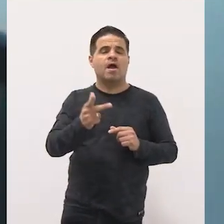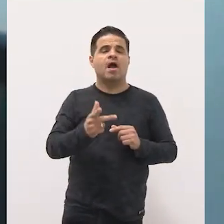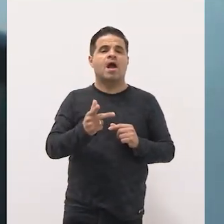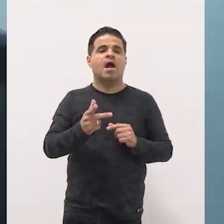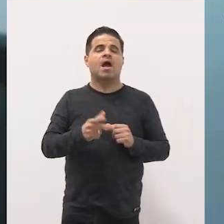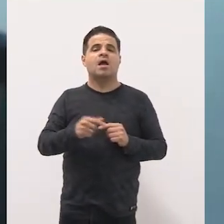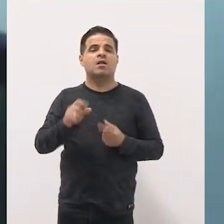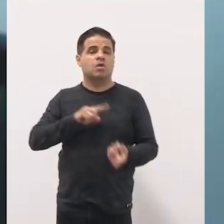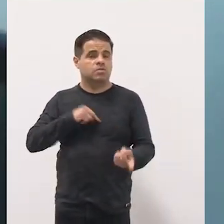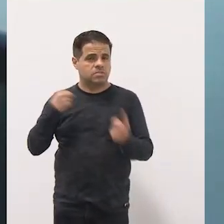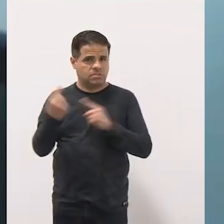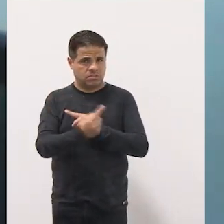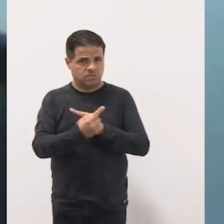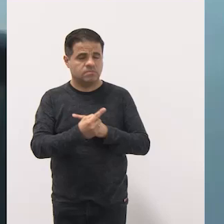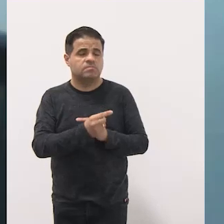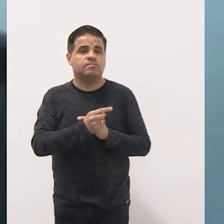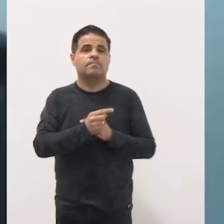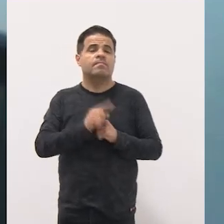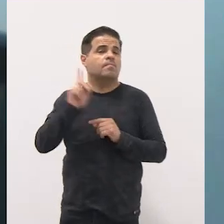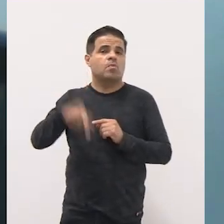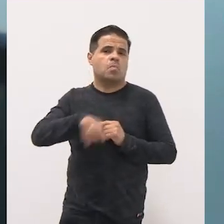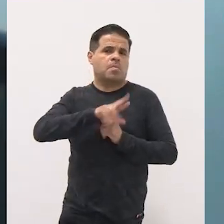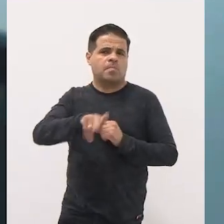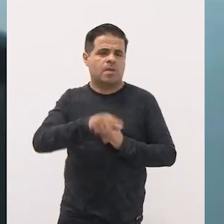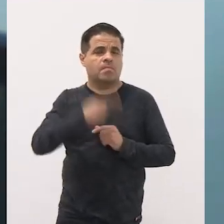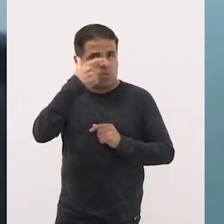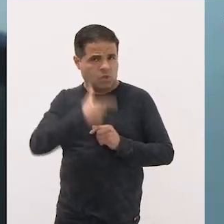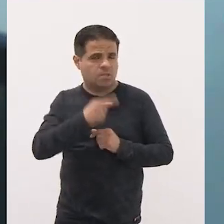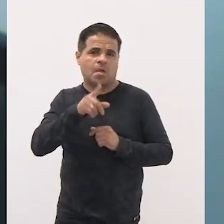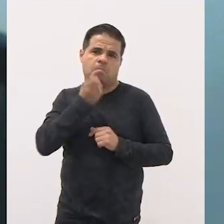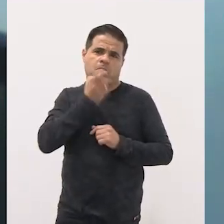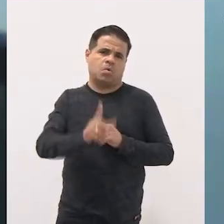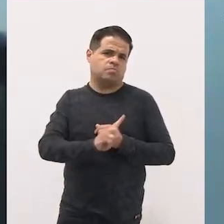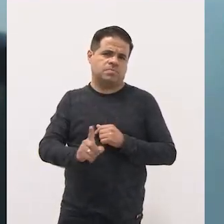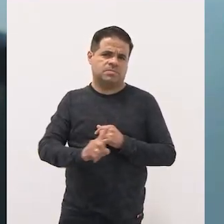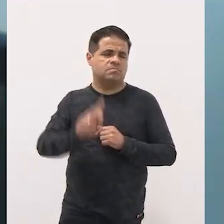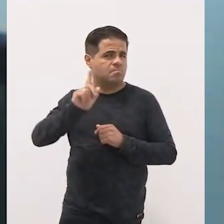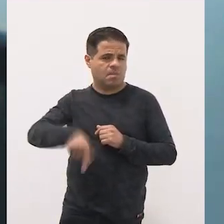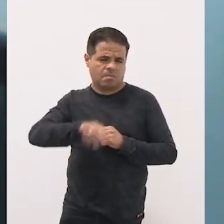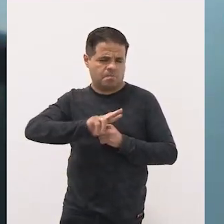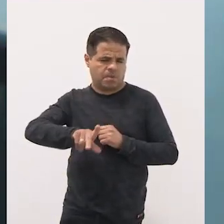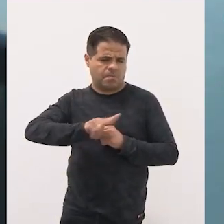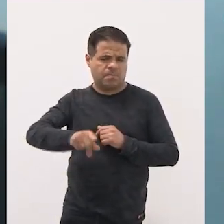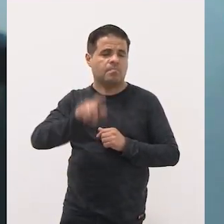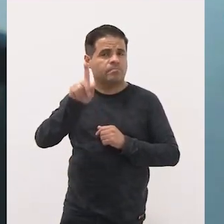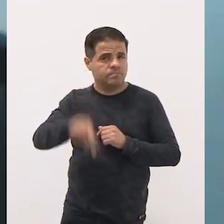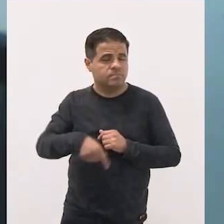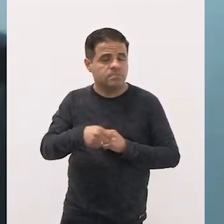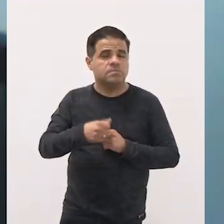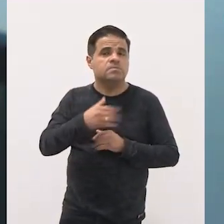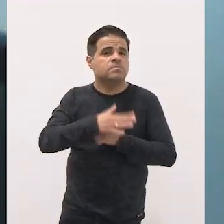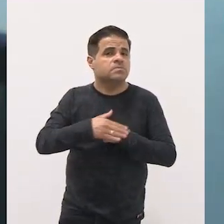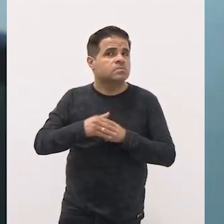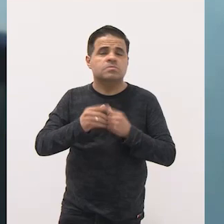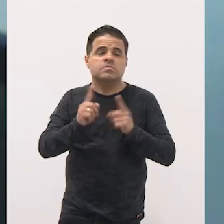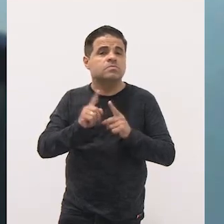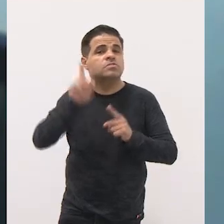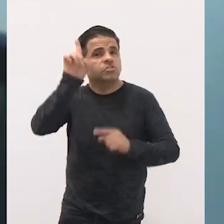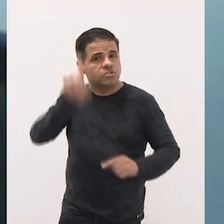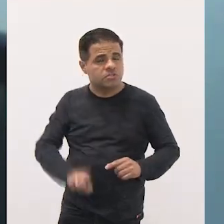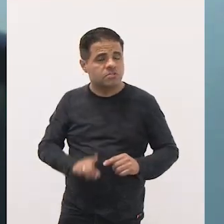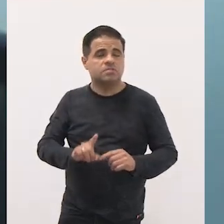esse revés, não é porque a gente é bonzinho, não é porque é caridoso, isso é direito,